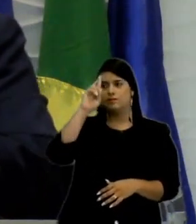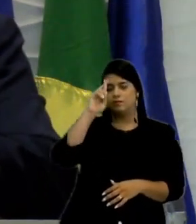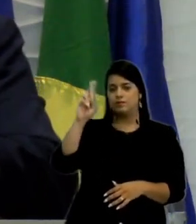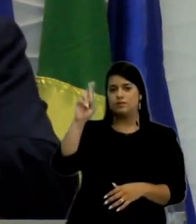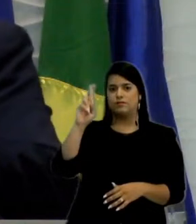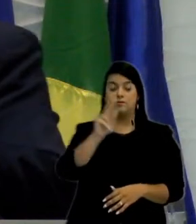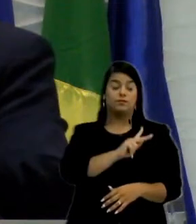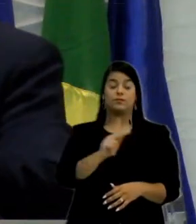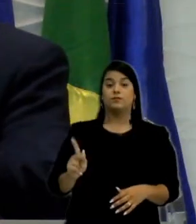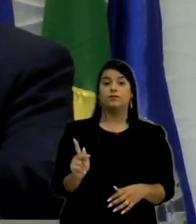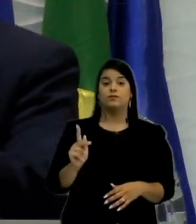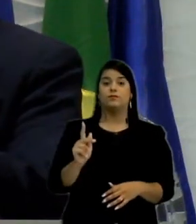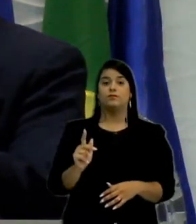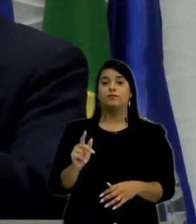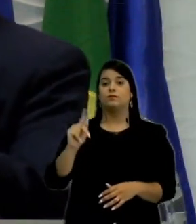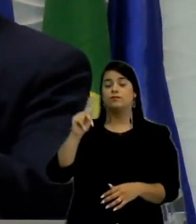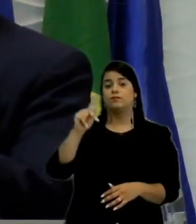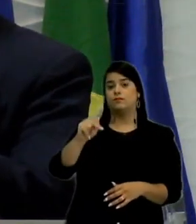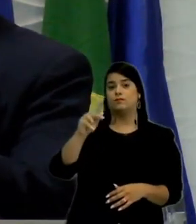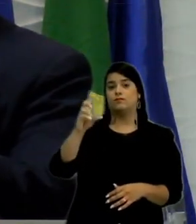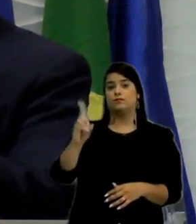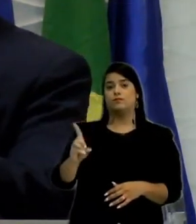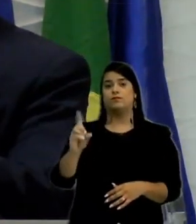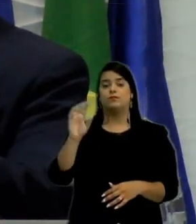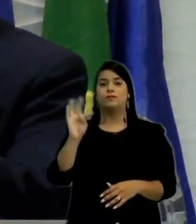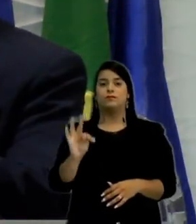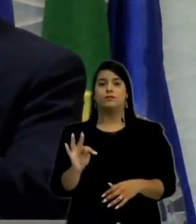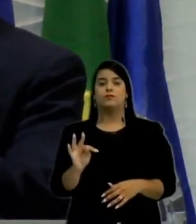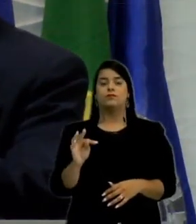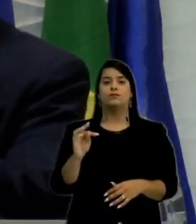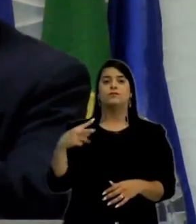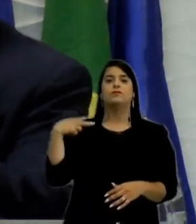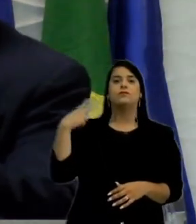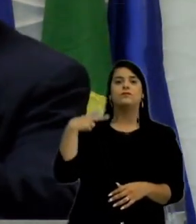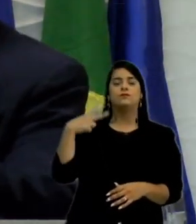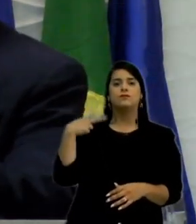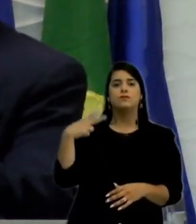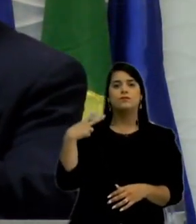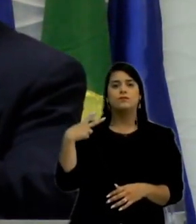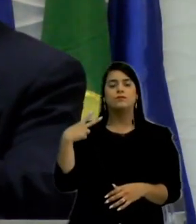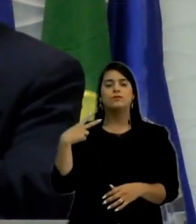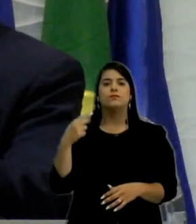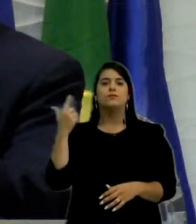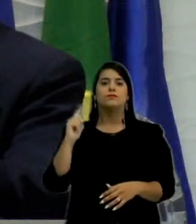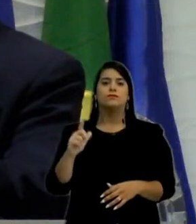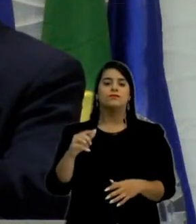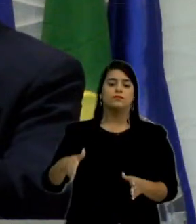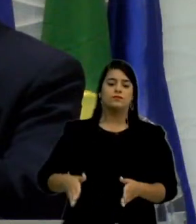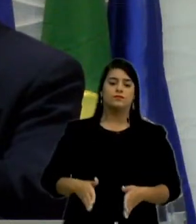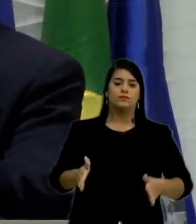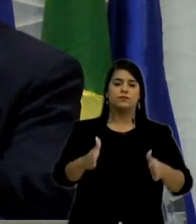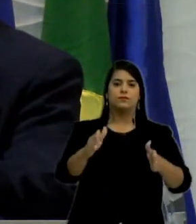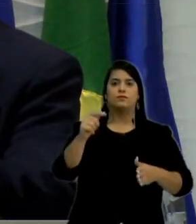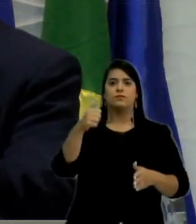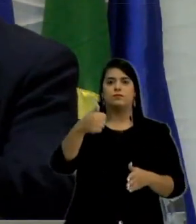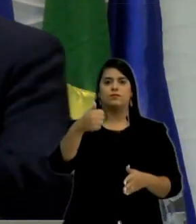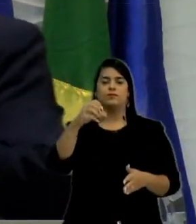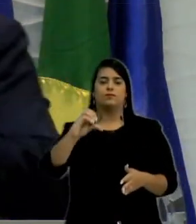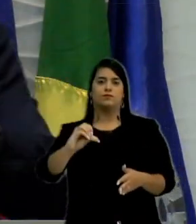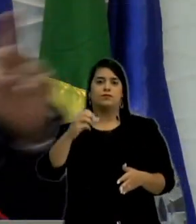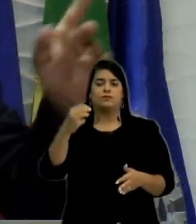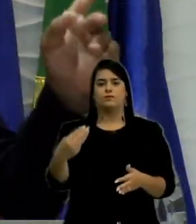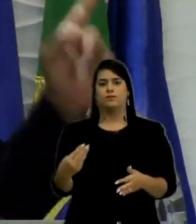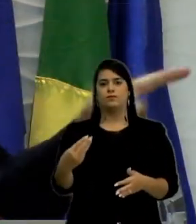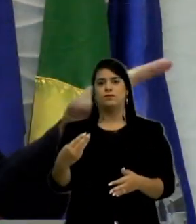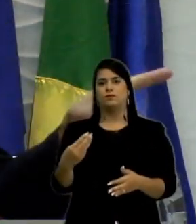infelizmente, ele não chegou. Mas ele, como vereador, ainda conseguiu essa estrada aqui, que chama A193, que é a